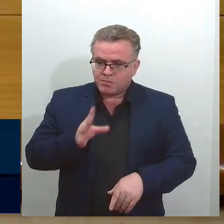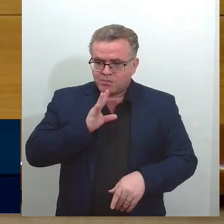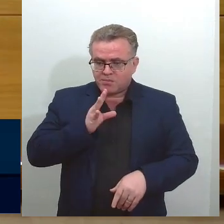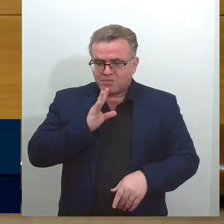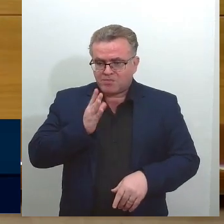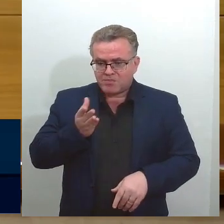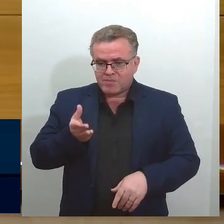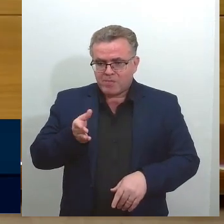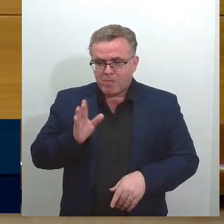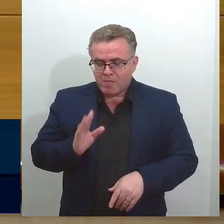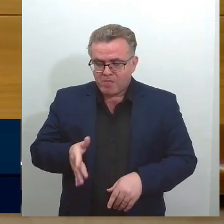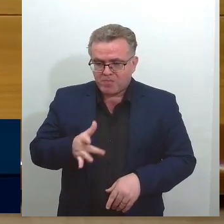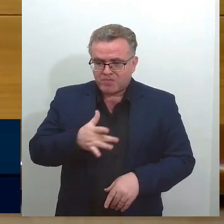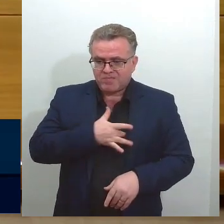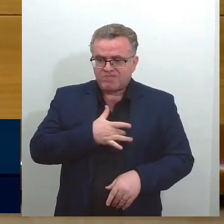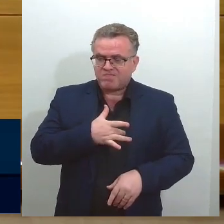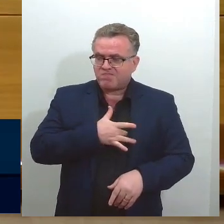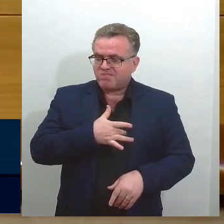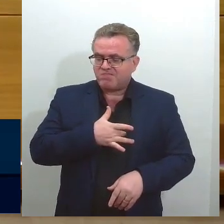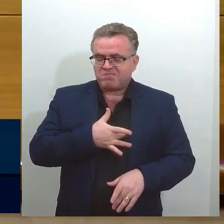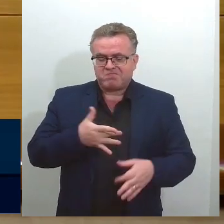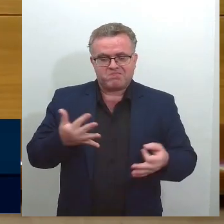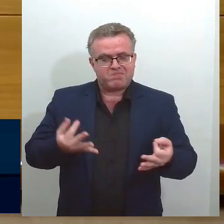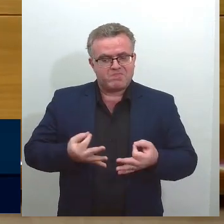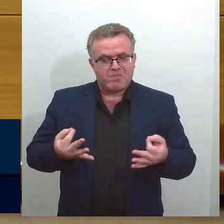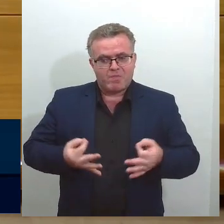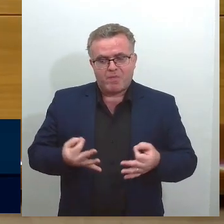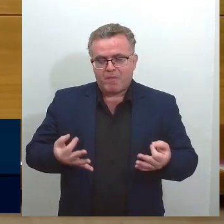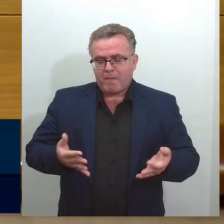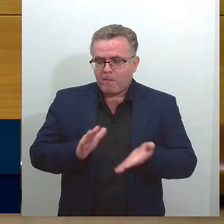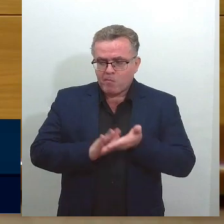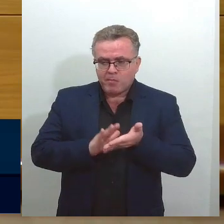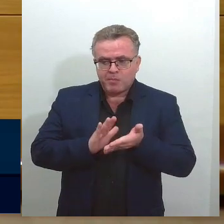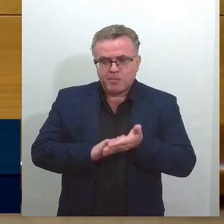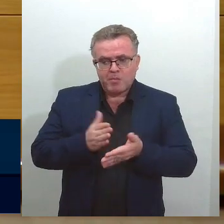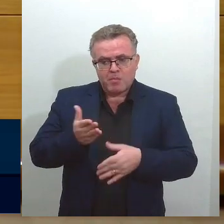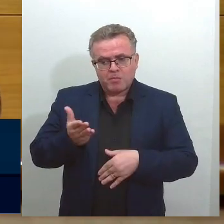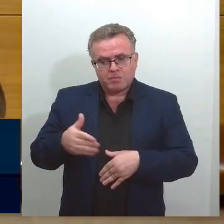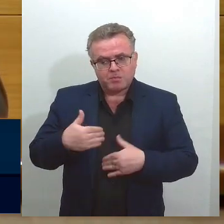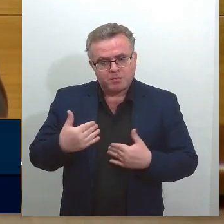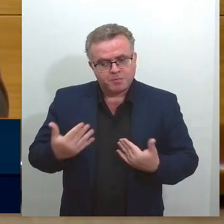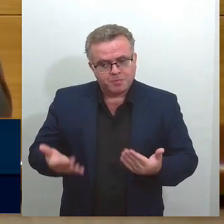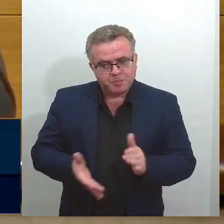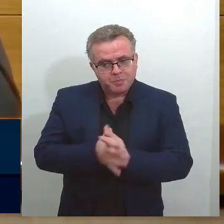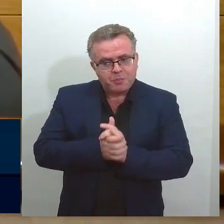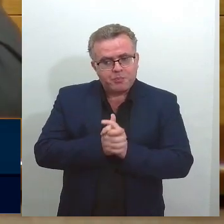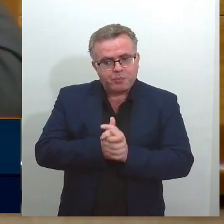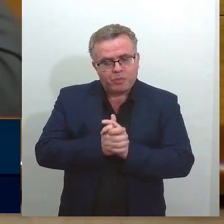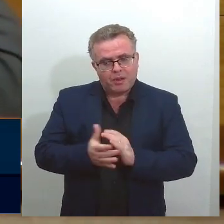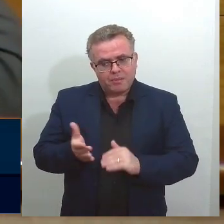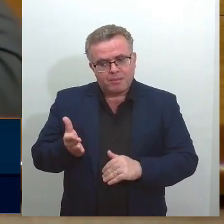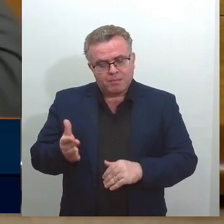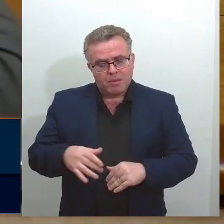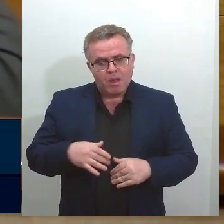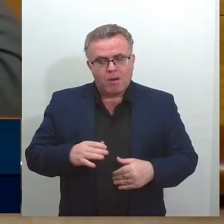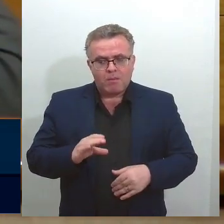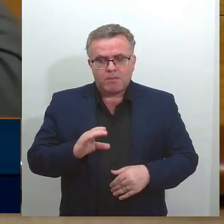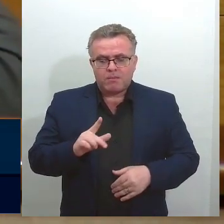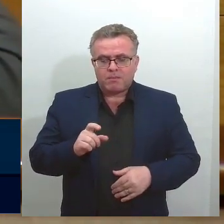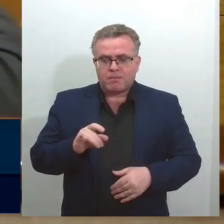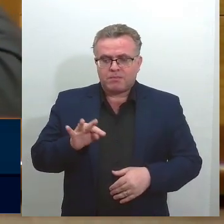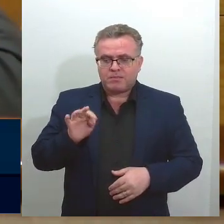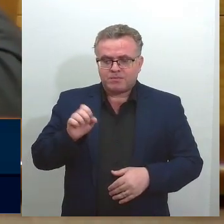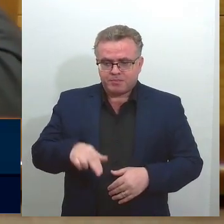por tudo, meu irmão. E parabéns, né, por essa homenagem mais que justa. Ao Cleito aqui também, Cleito, parabéns, seja bem-vindo